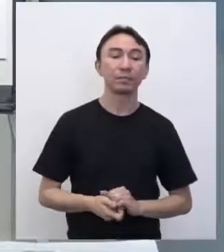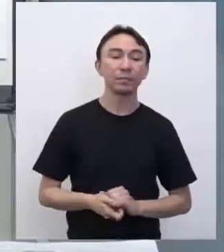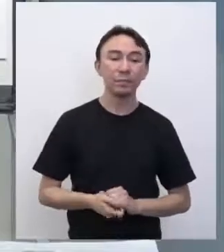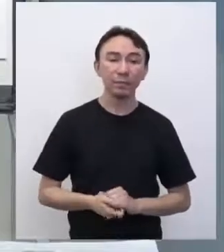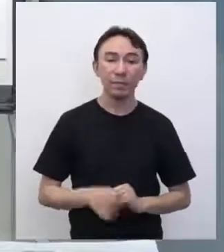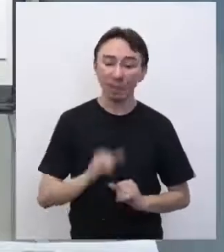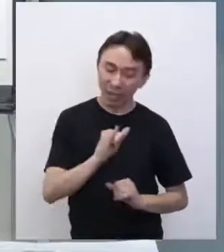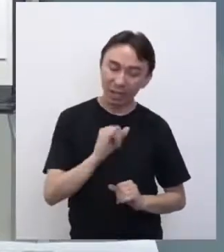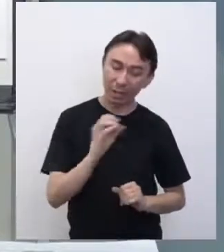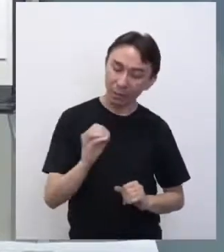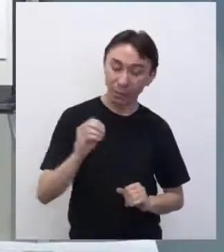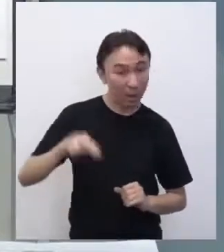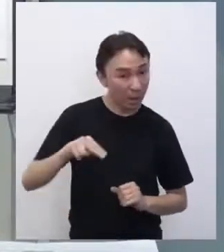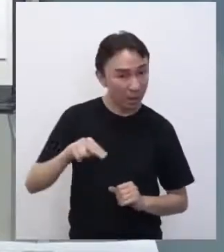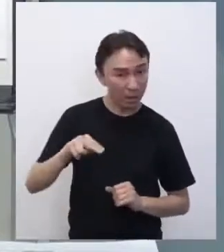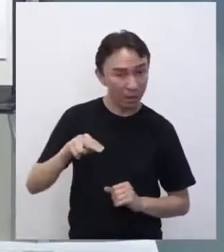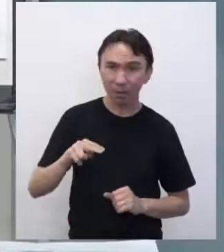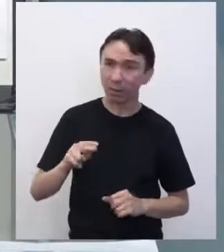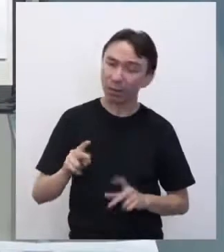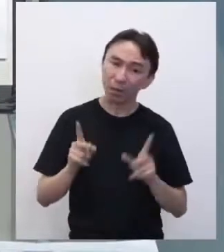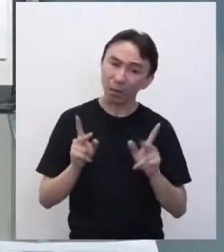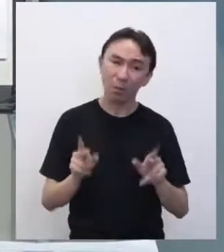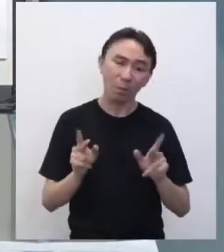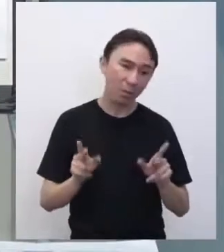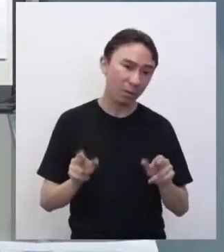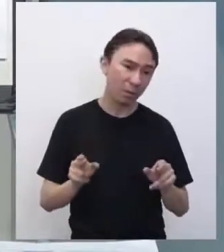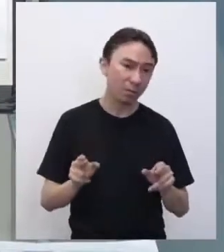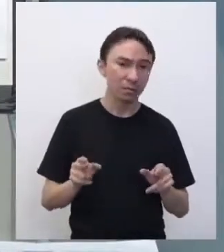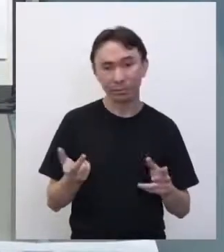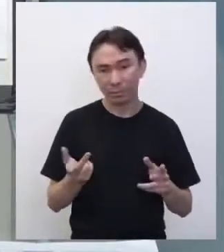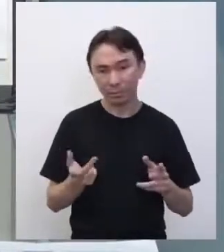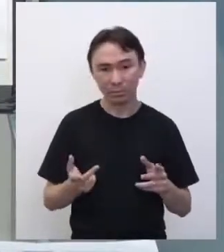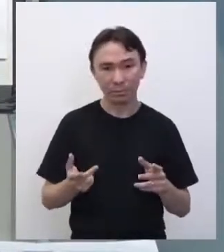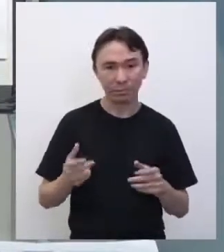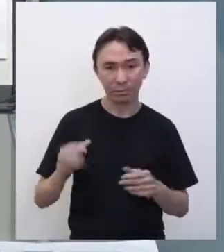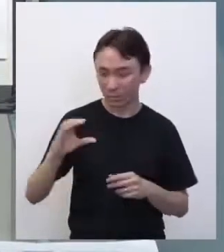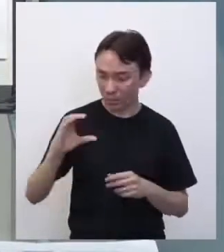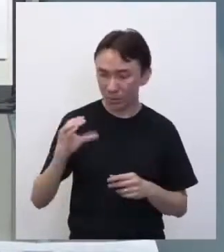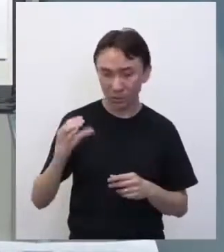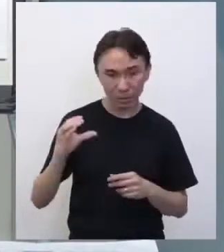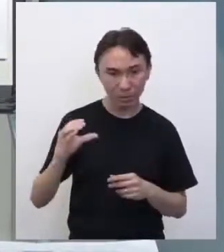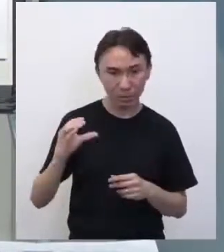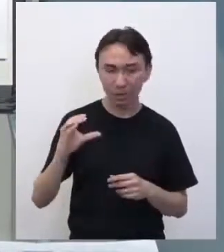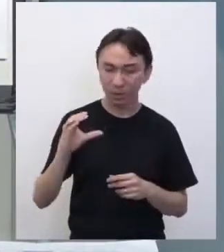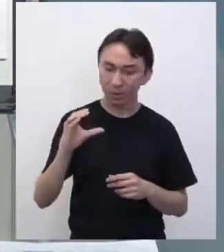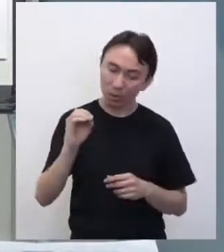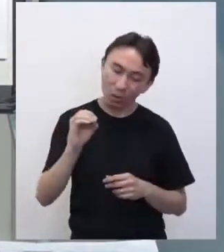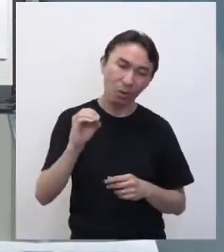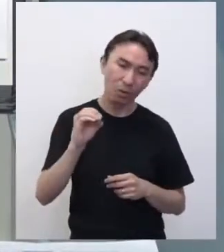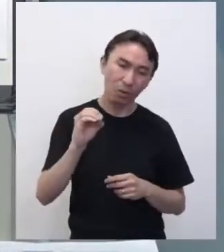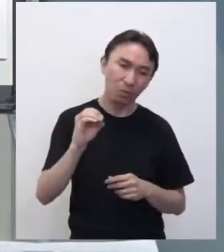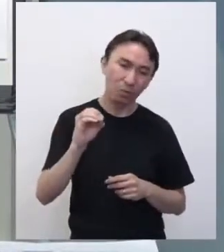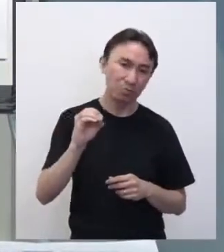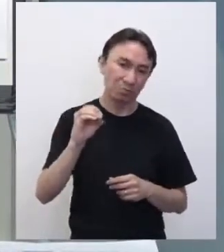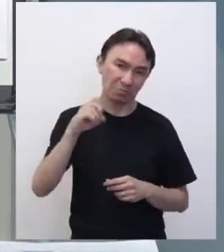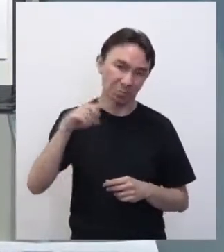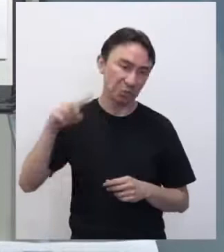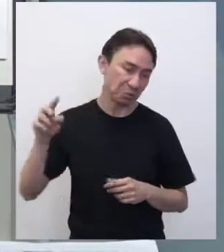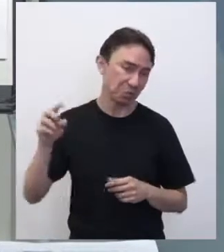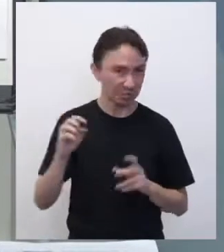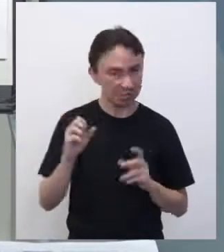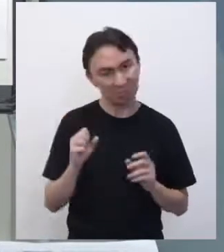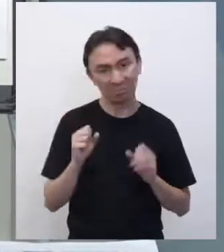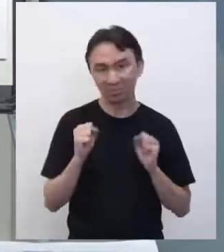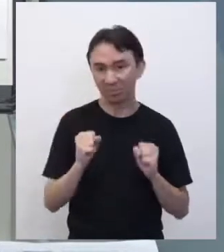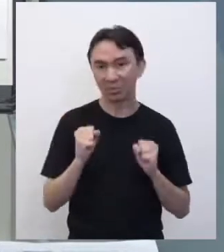ion é equivalente ao nosso cedilha tio, né? São, ok? Então, a gente tem essas comparações que